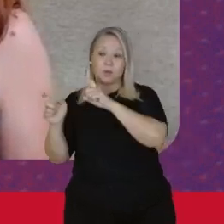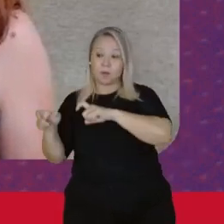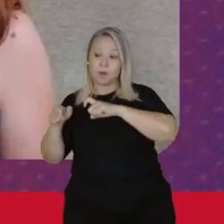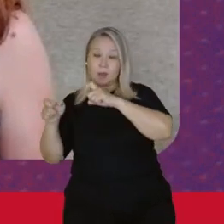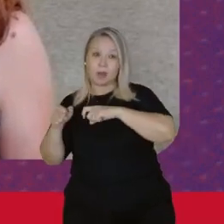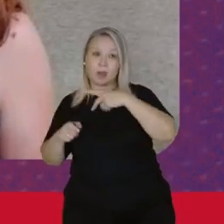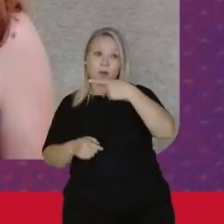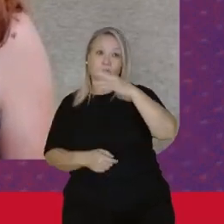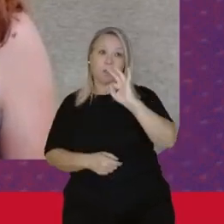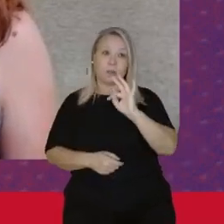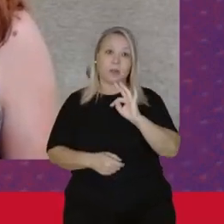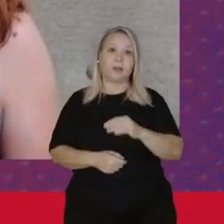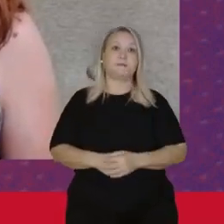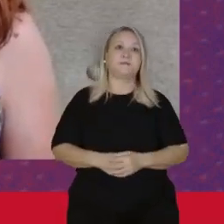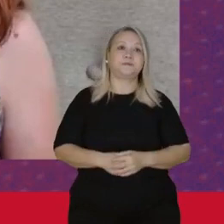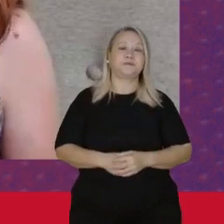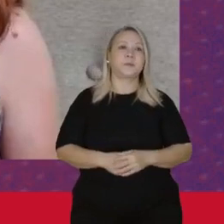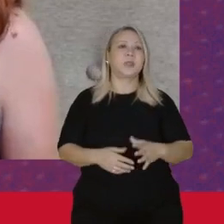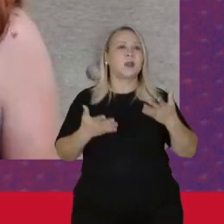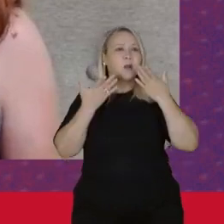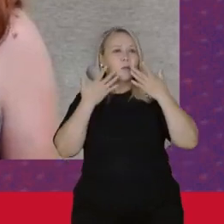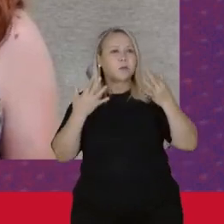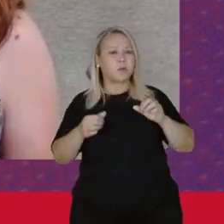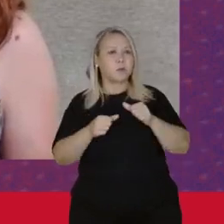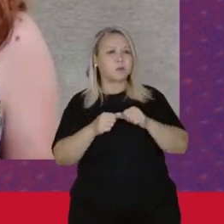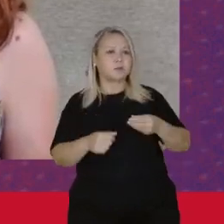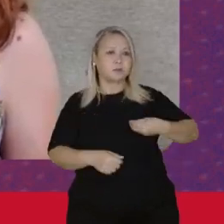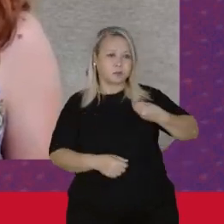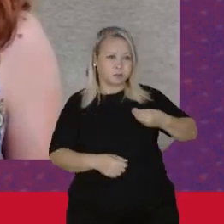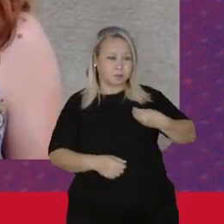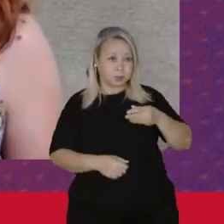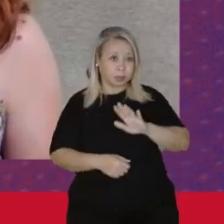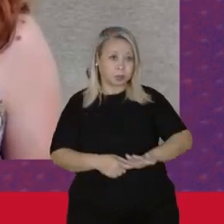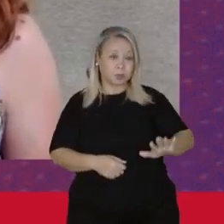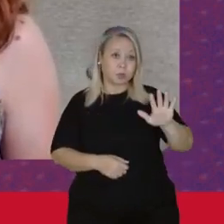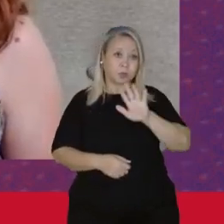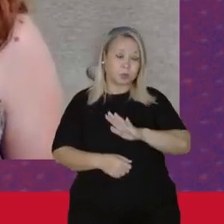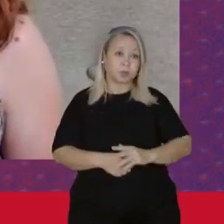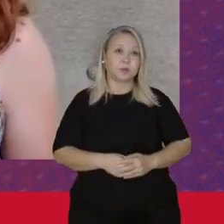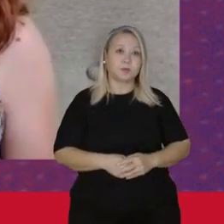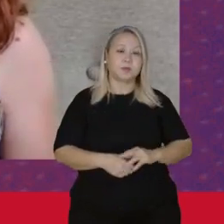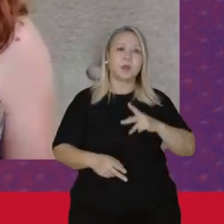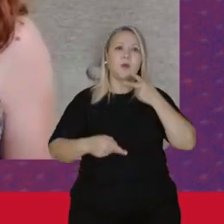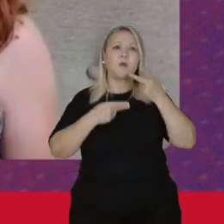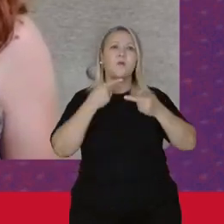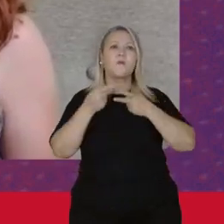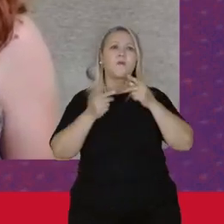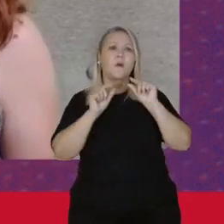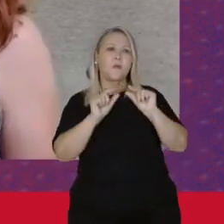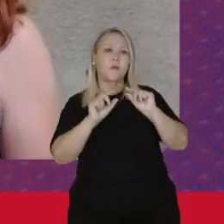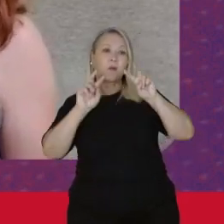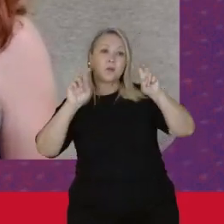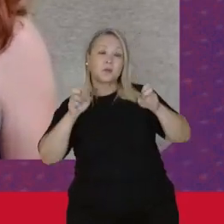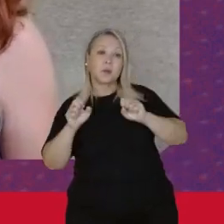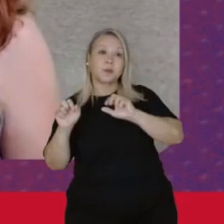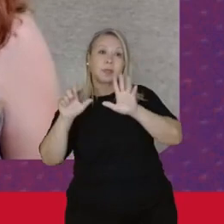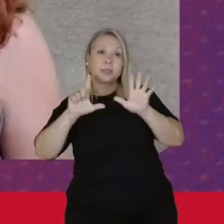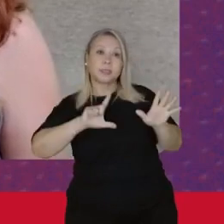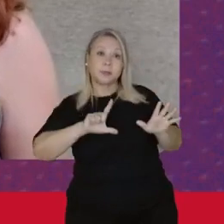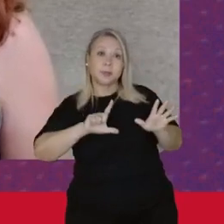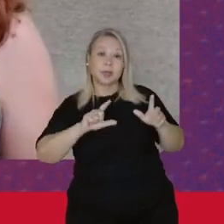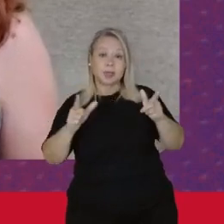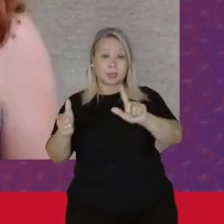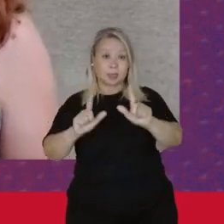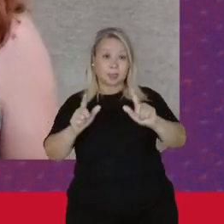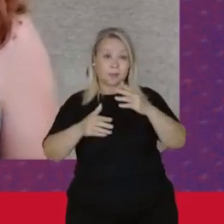Fundação Perseu Abramo. Estou muito feliz de estar aqui com vocês e falar um pouquinho, né, do tema da semana da TV